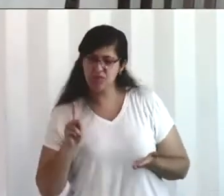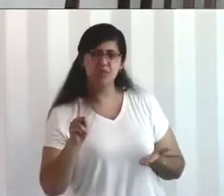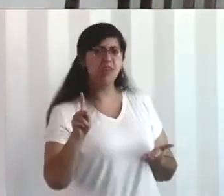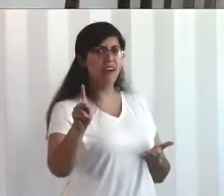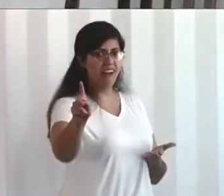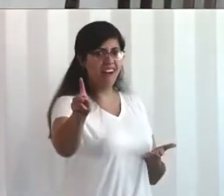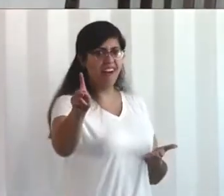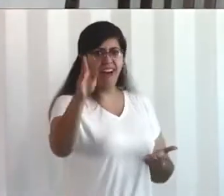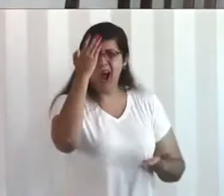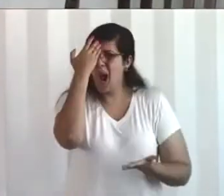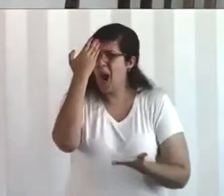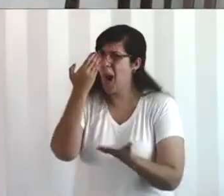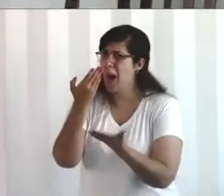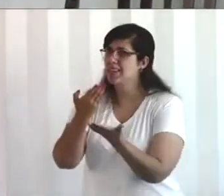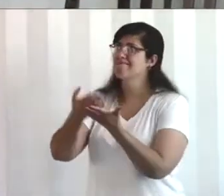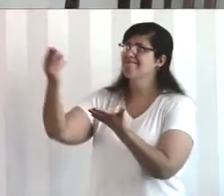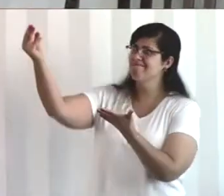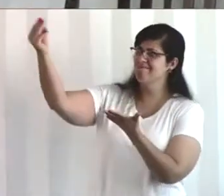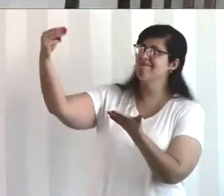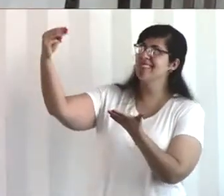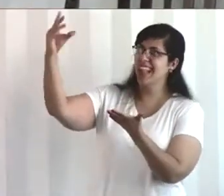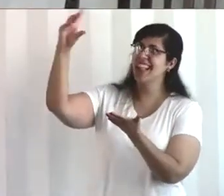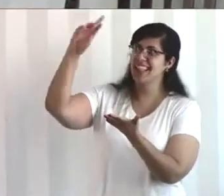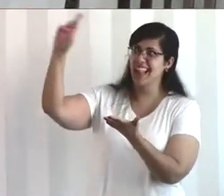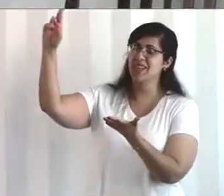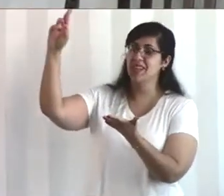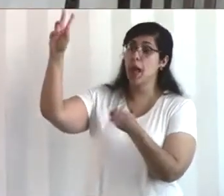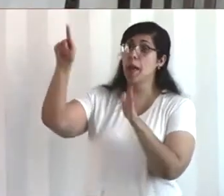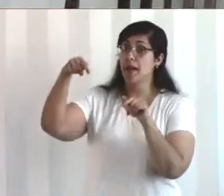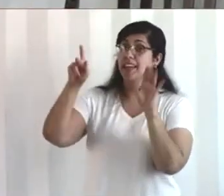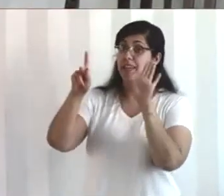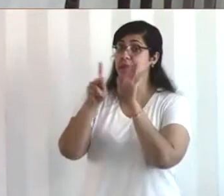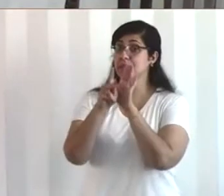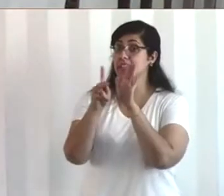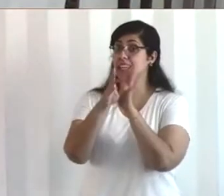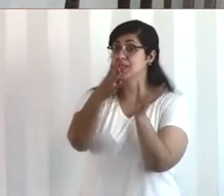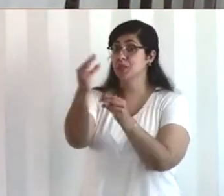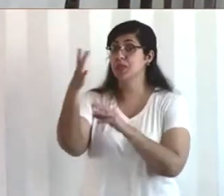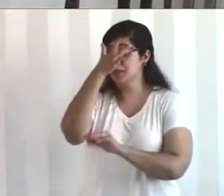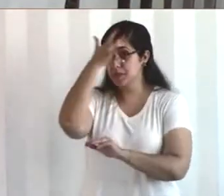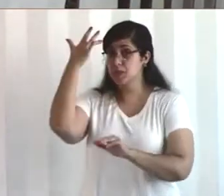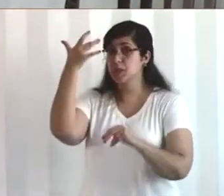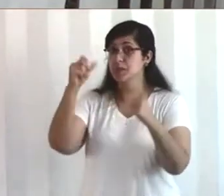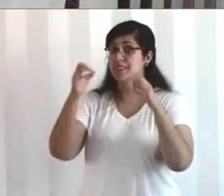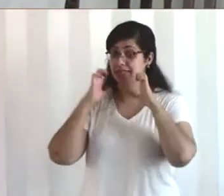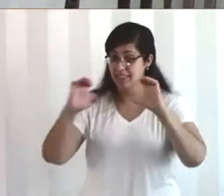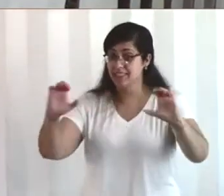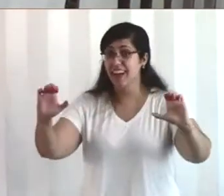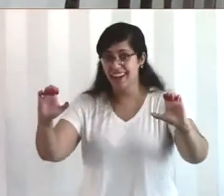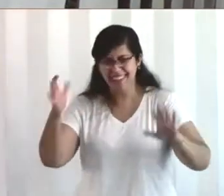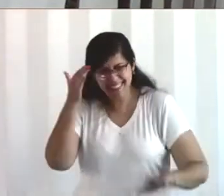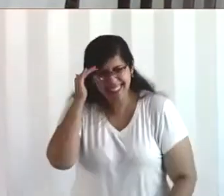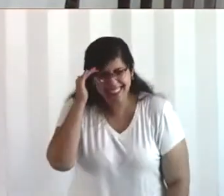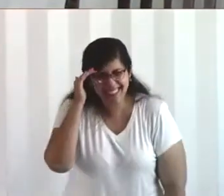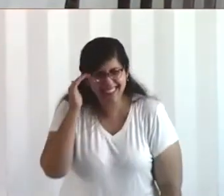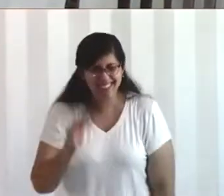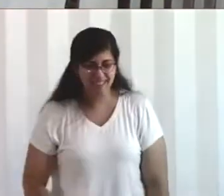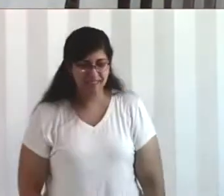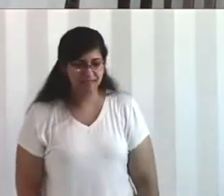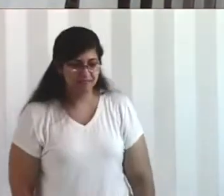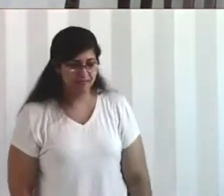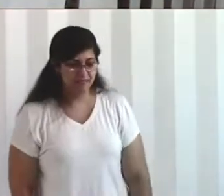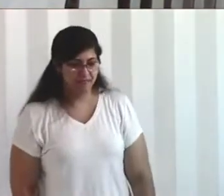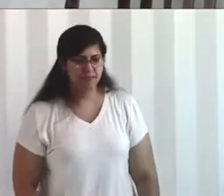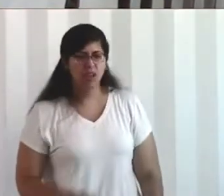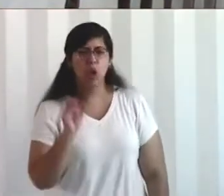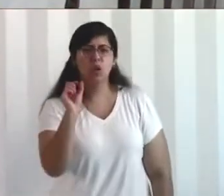a confirmação. Eu tenho gente neste lugar. Vamos aplicar isso aos nossos dias? O que é a